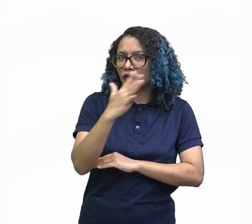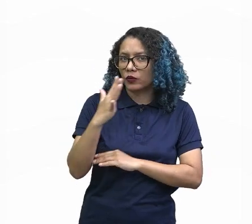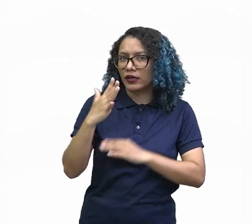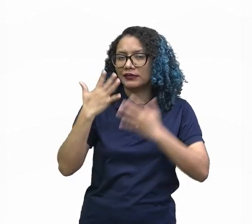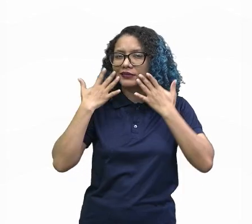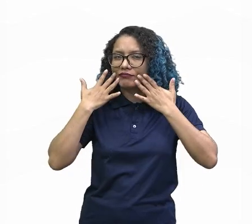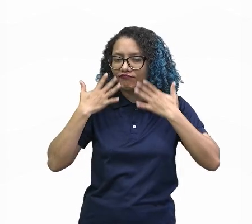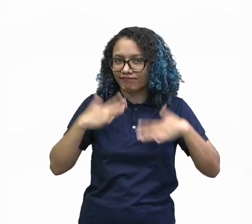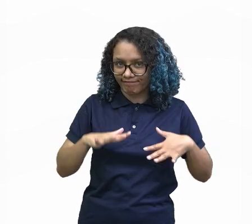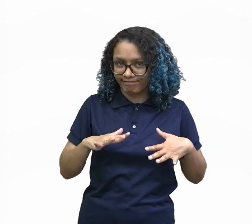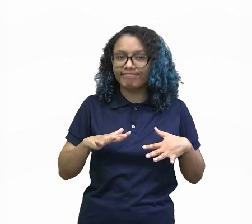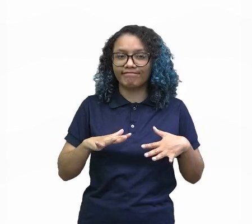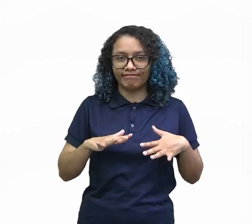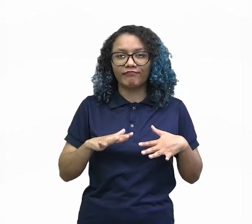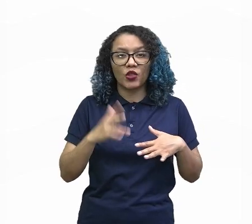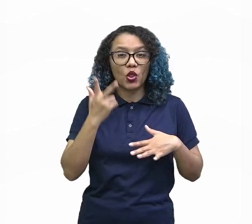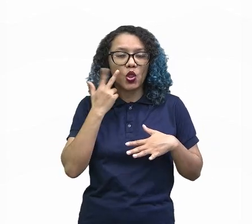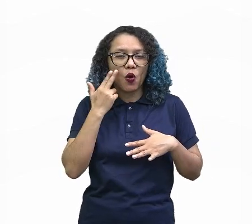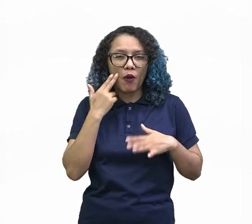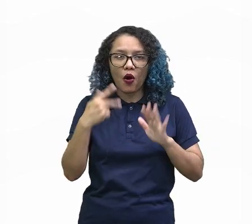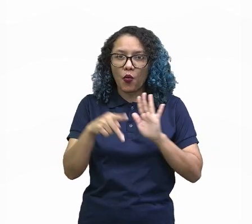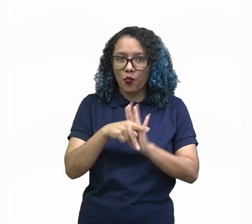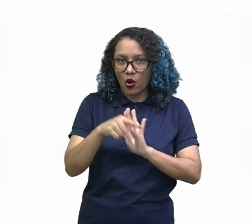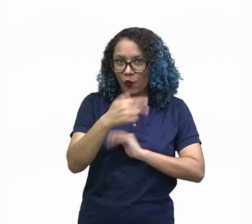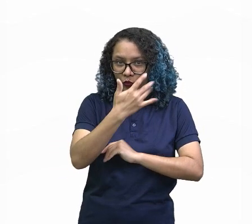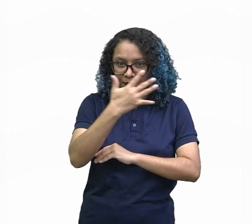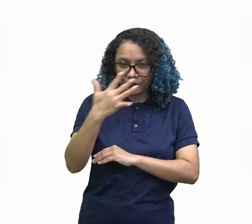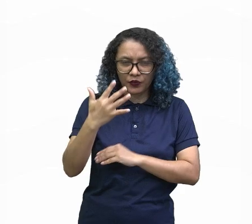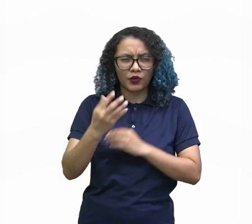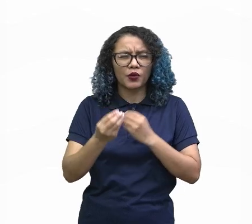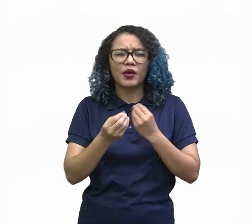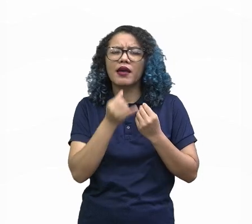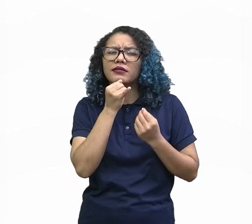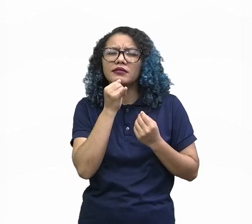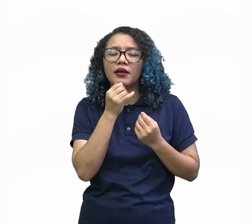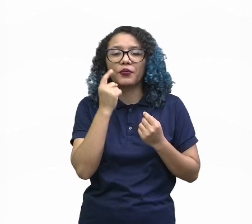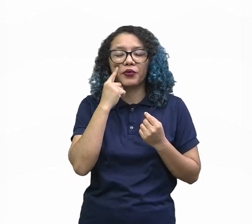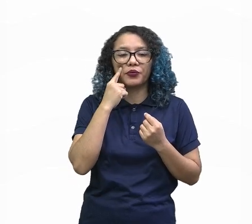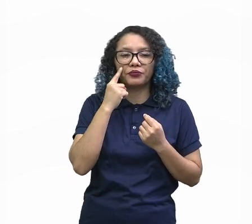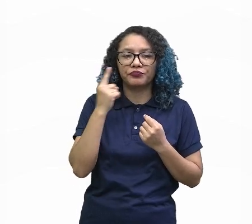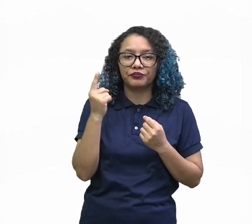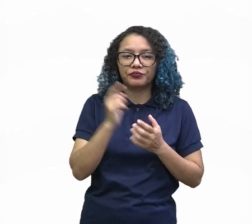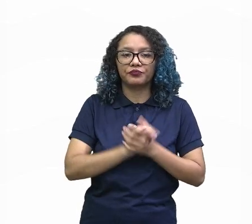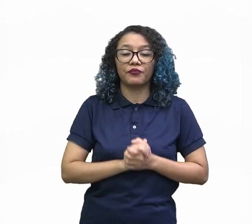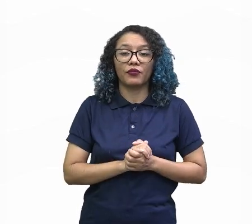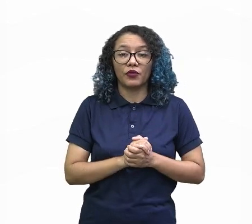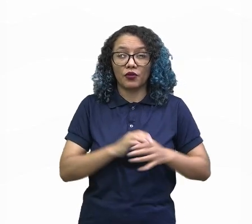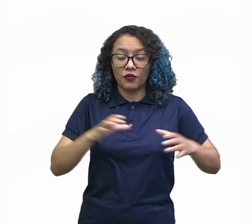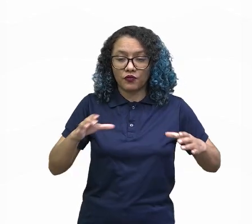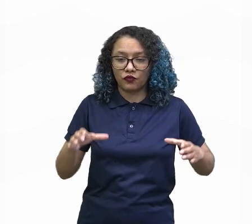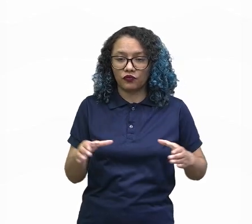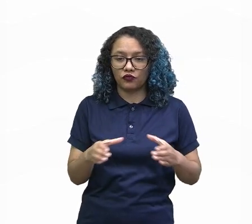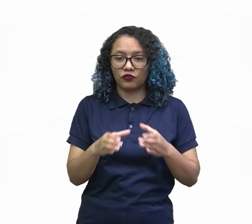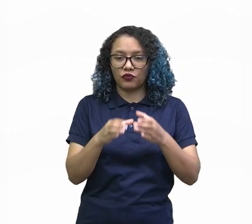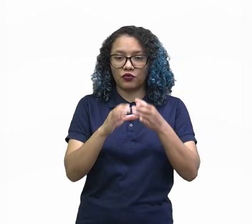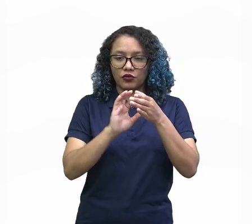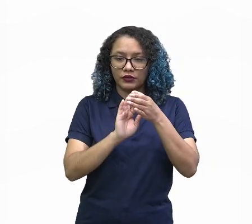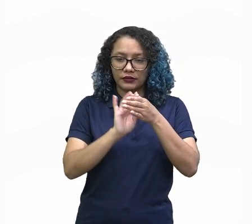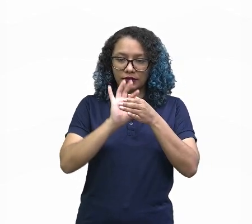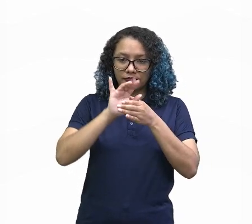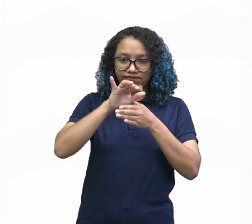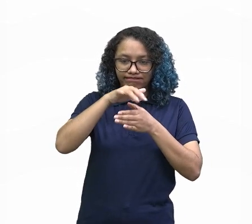Acontecem naturalmente, são fenômenos aí da natureza. Então, olha só. Primeiro que a gente observa a atividade de vulcões, e